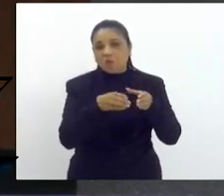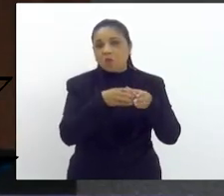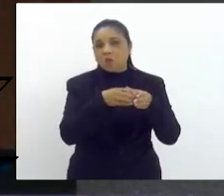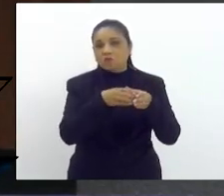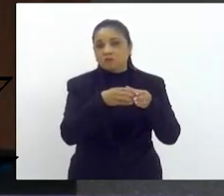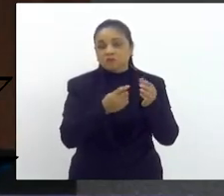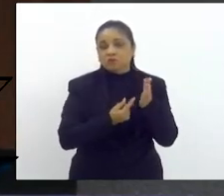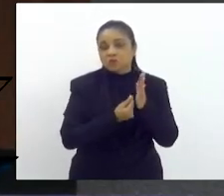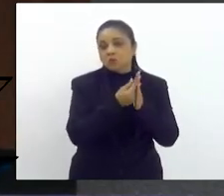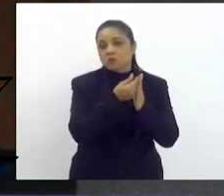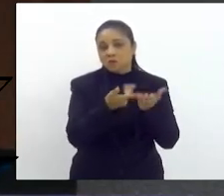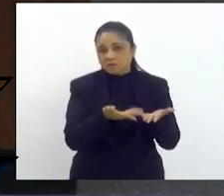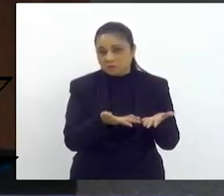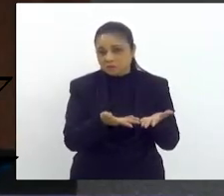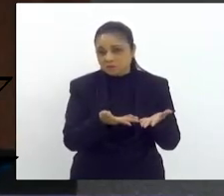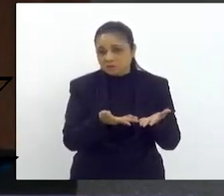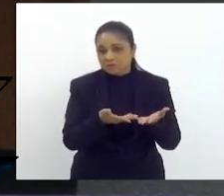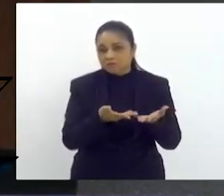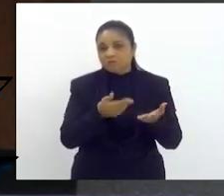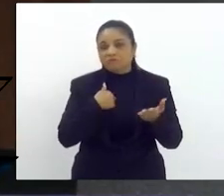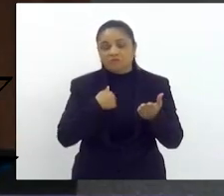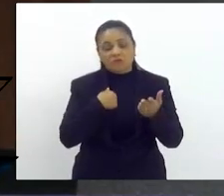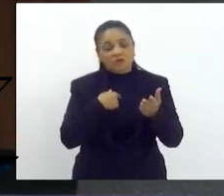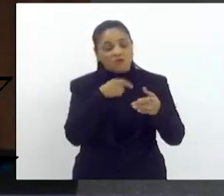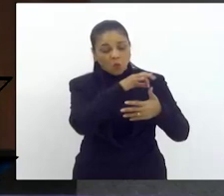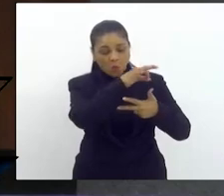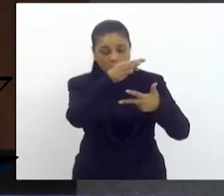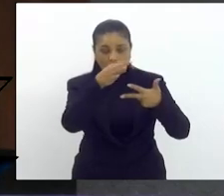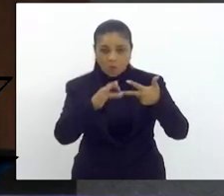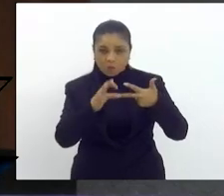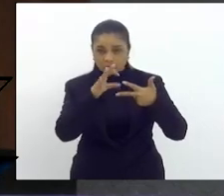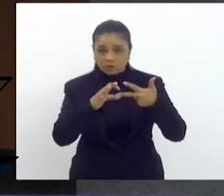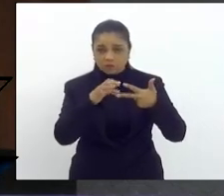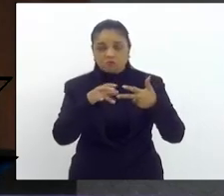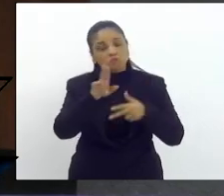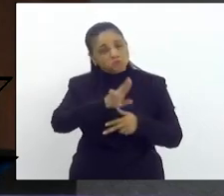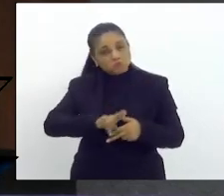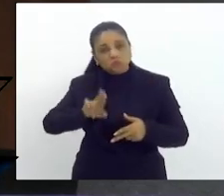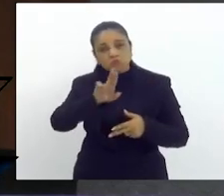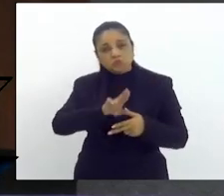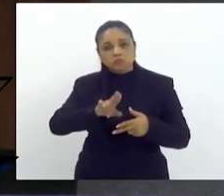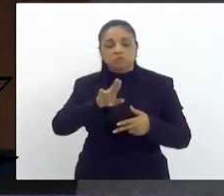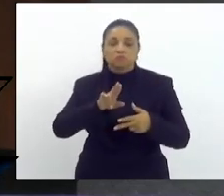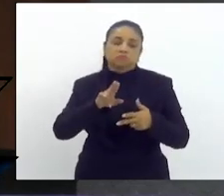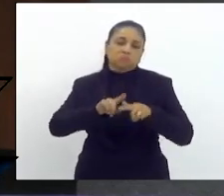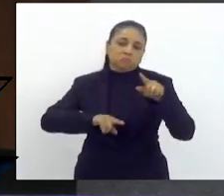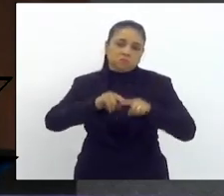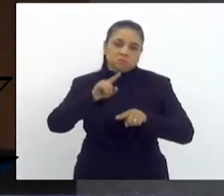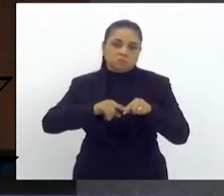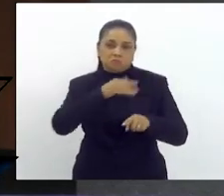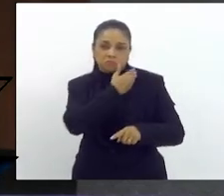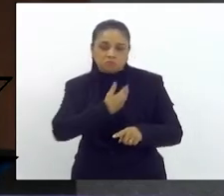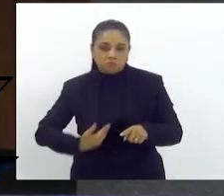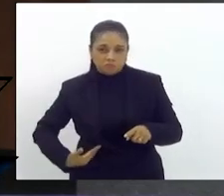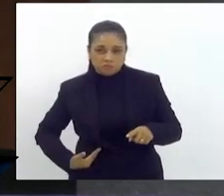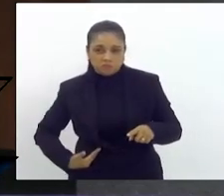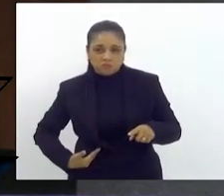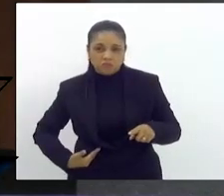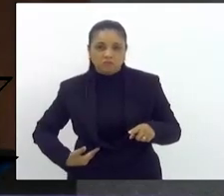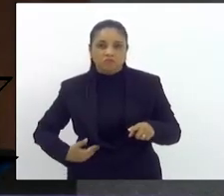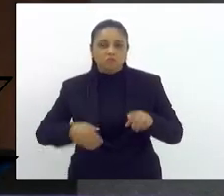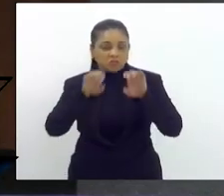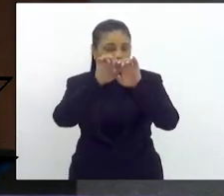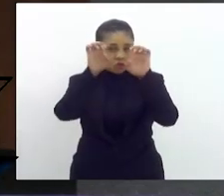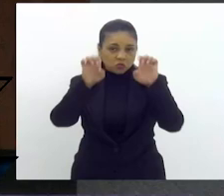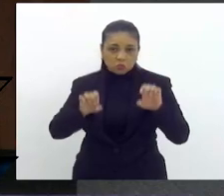comissão de orçamento fica o poder executivo ou utilizar equipamentos públicos cobertos munido de